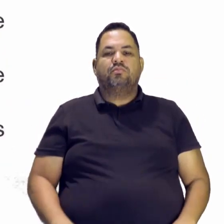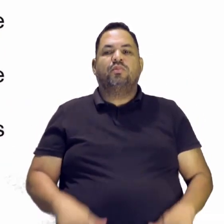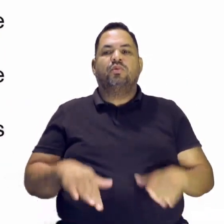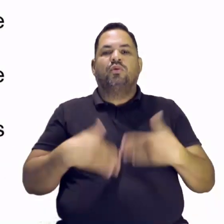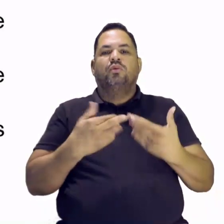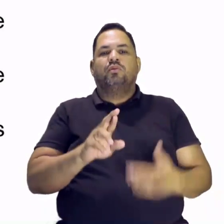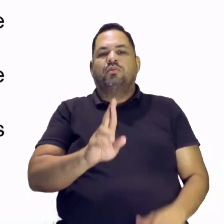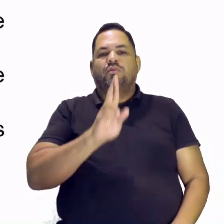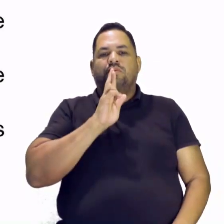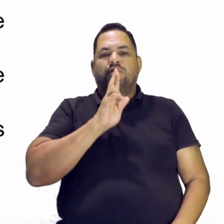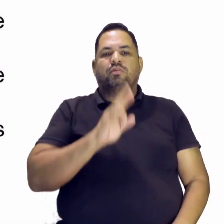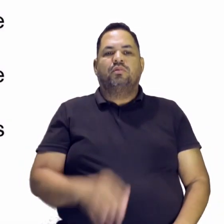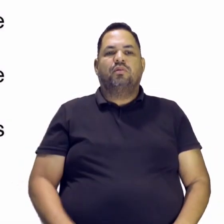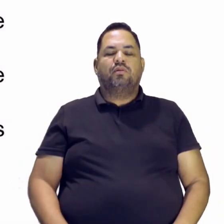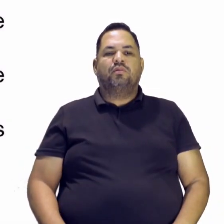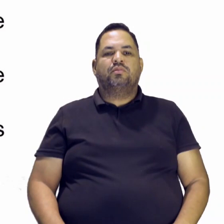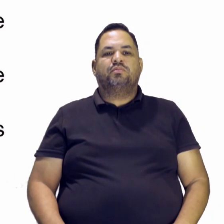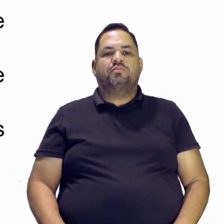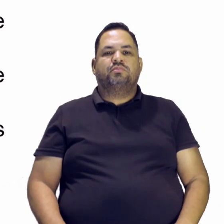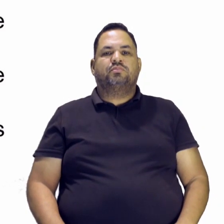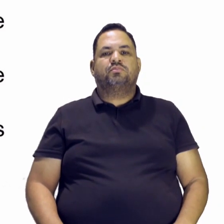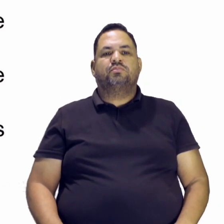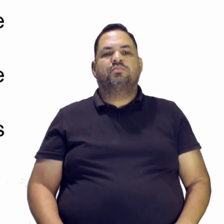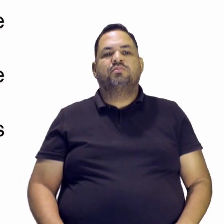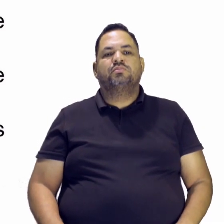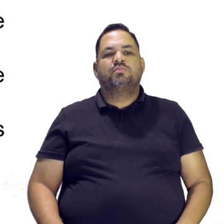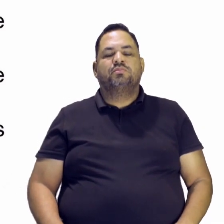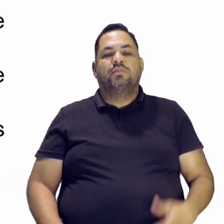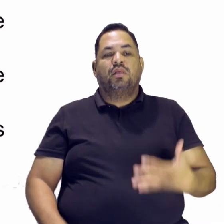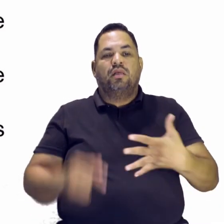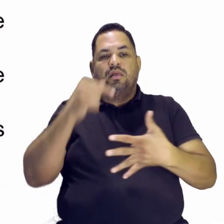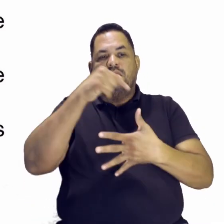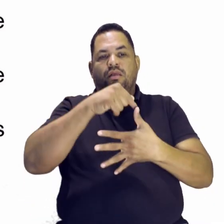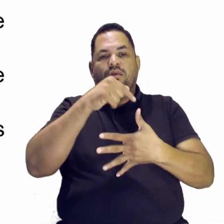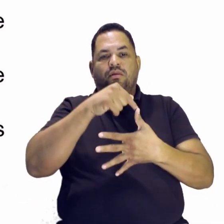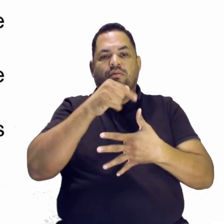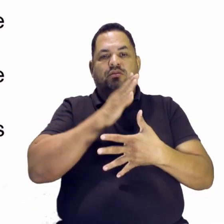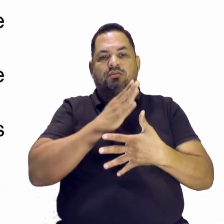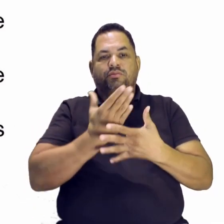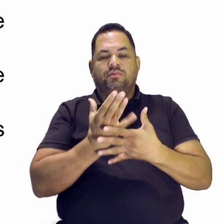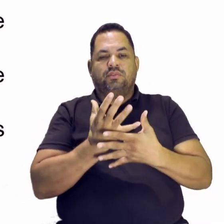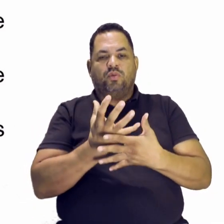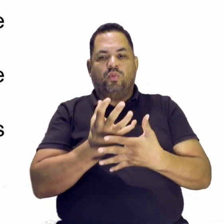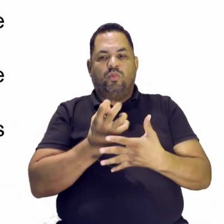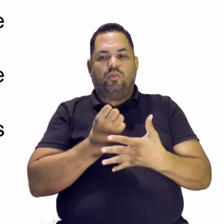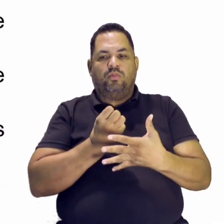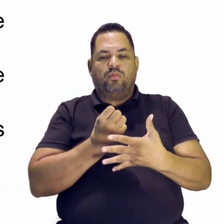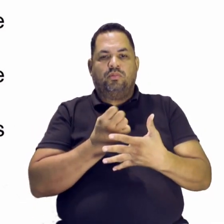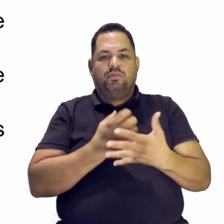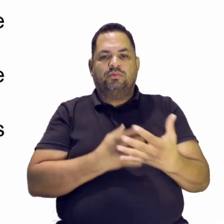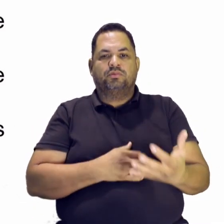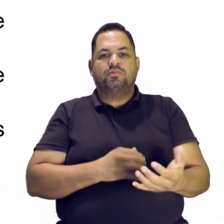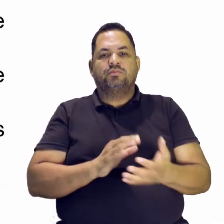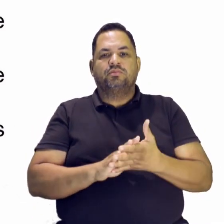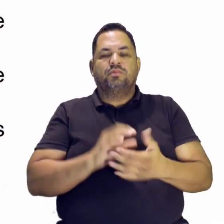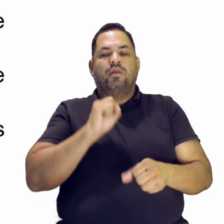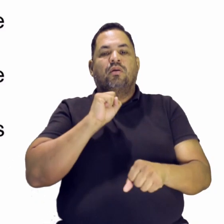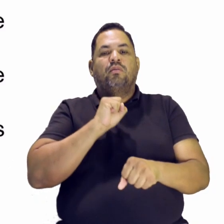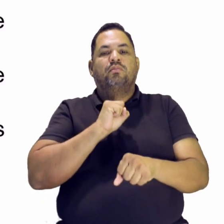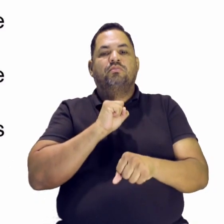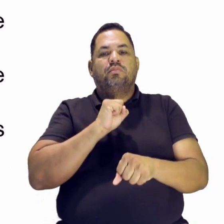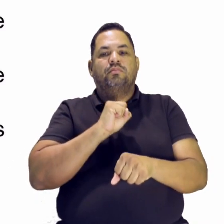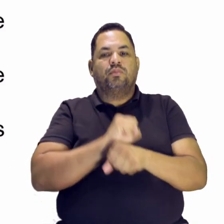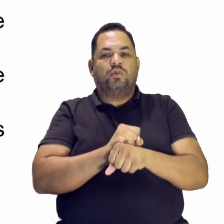resposta. As possíveis respostas. Letra A diz que a fase é de contração e eu tenho